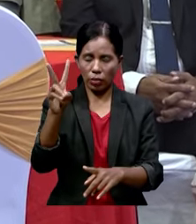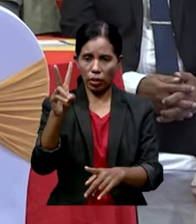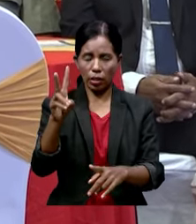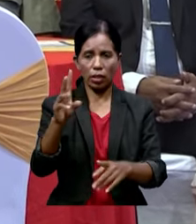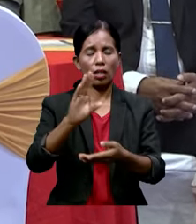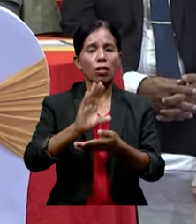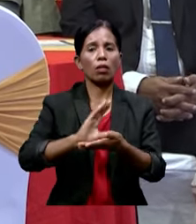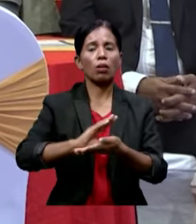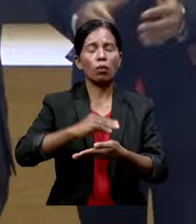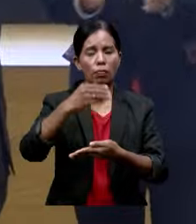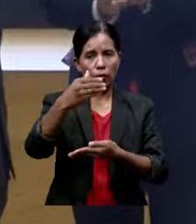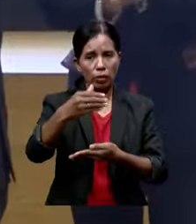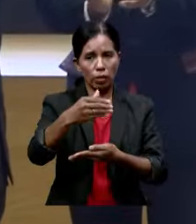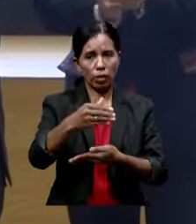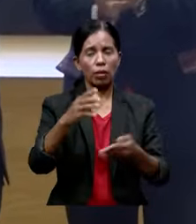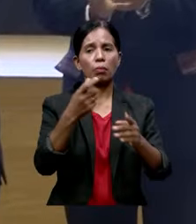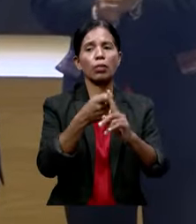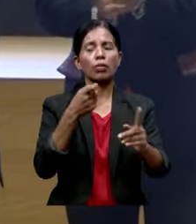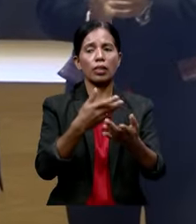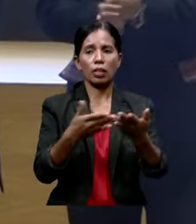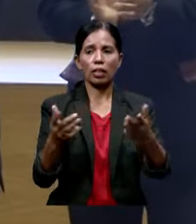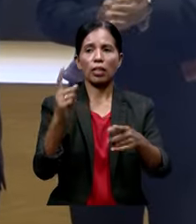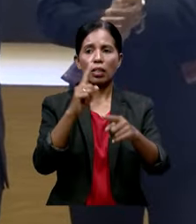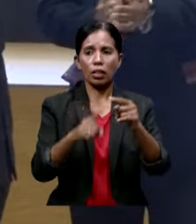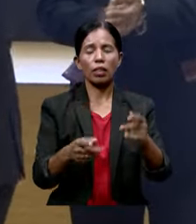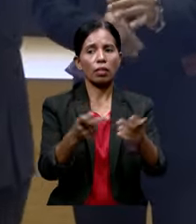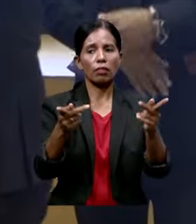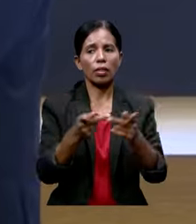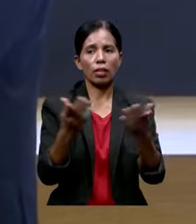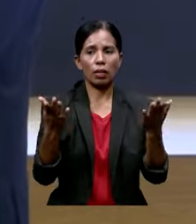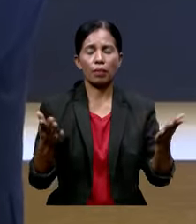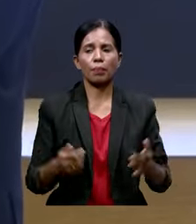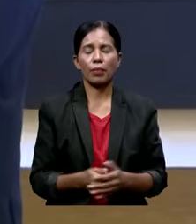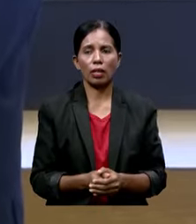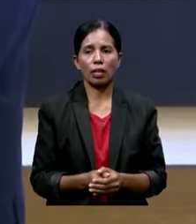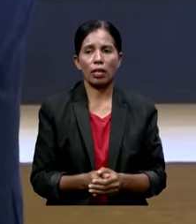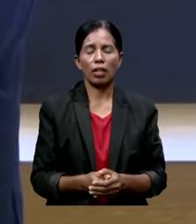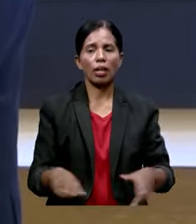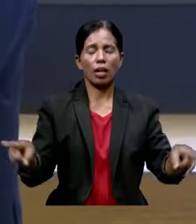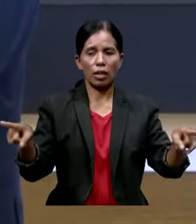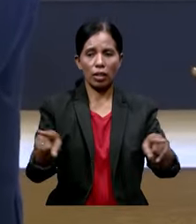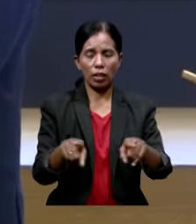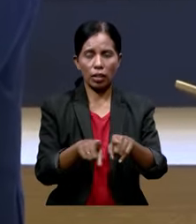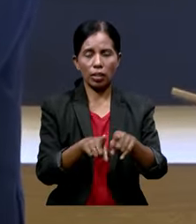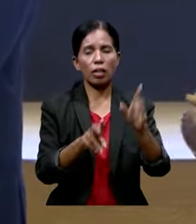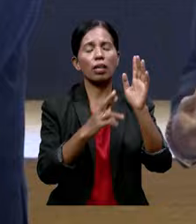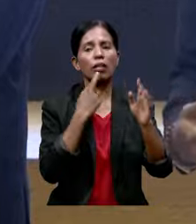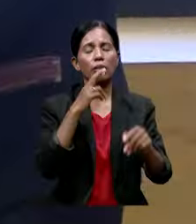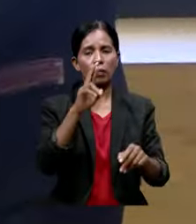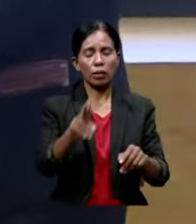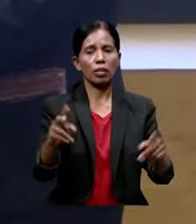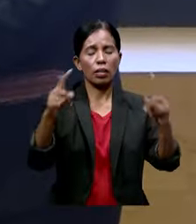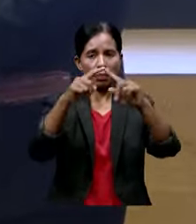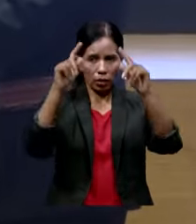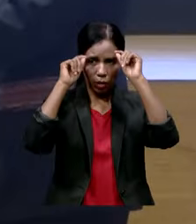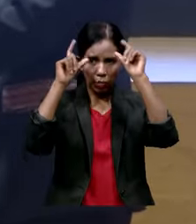ka aparelu elektronika saida date no iha nebe date. Lansamento ba portal ne hanesan resposta ida mos ba Timor